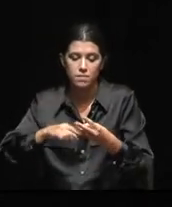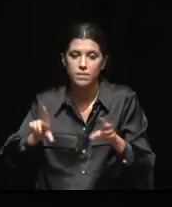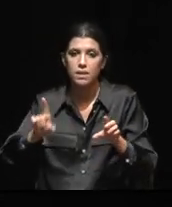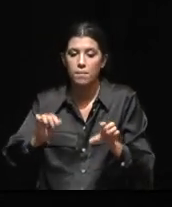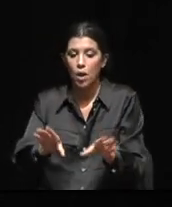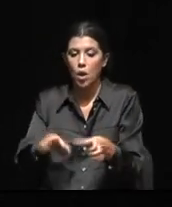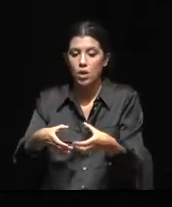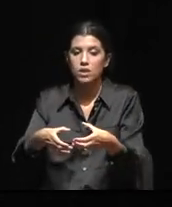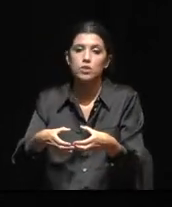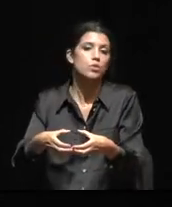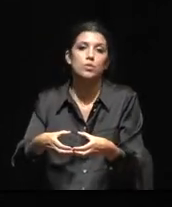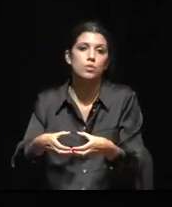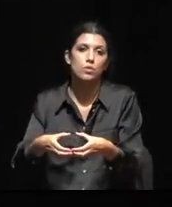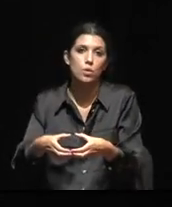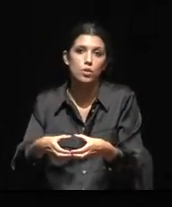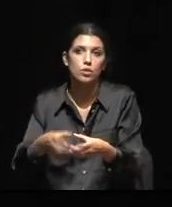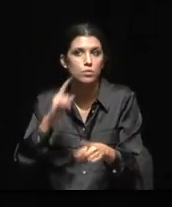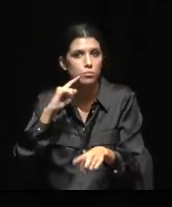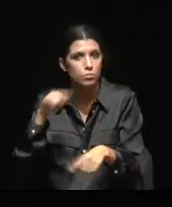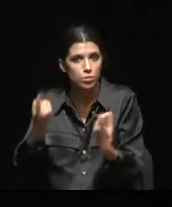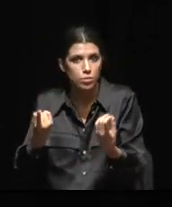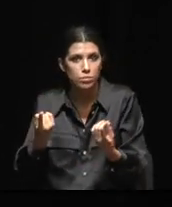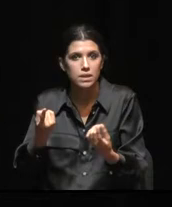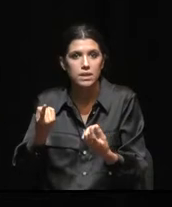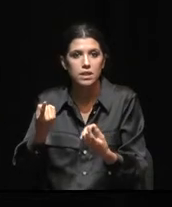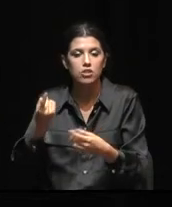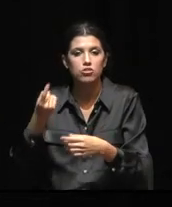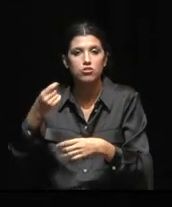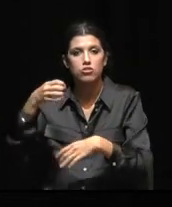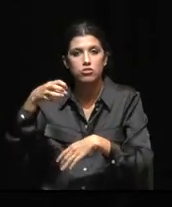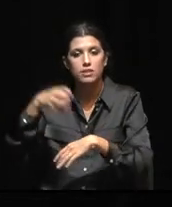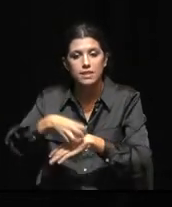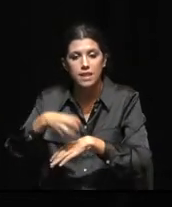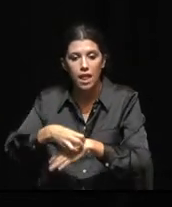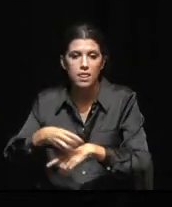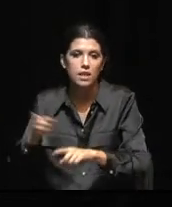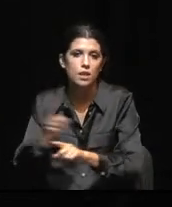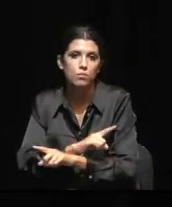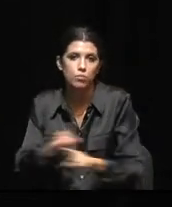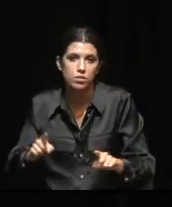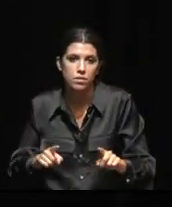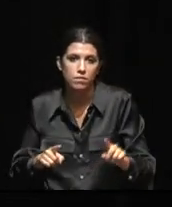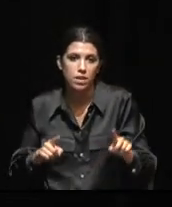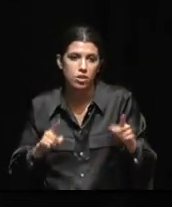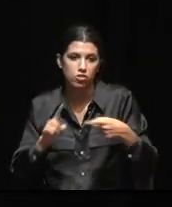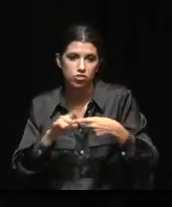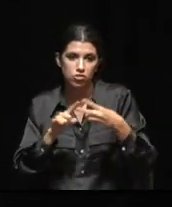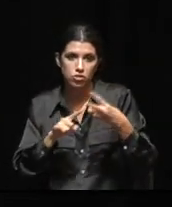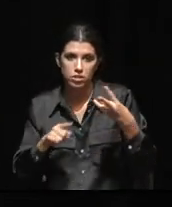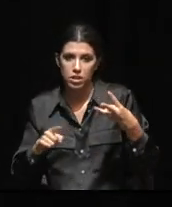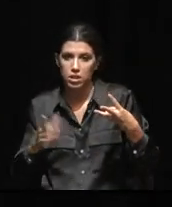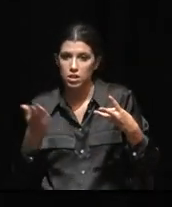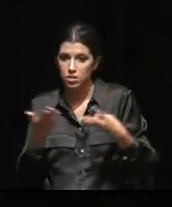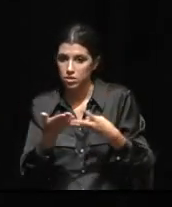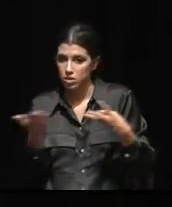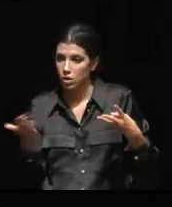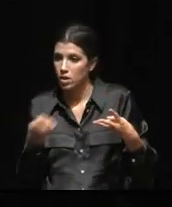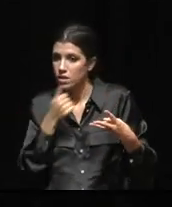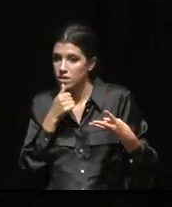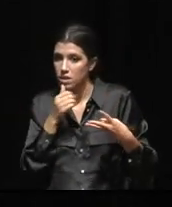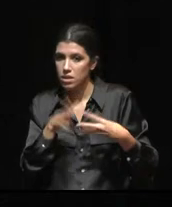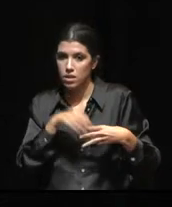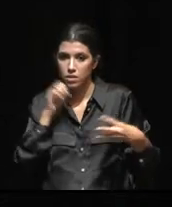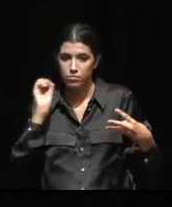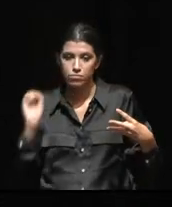eh organizações públicas eh foi esta foram estes três que vossas cências agora decidiram